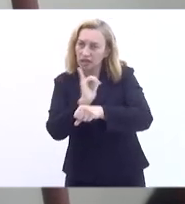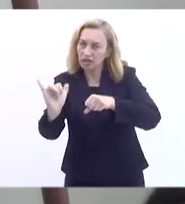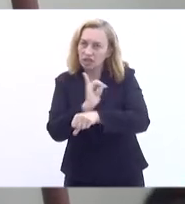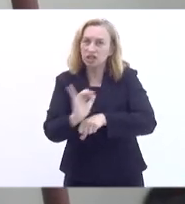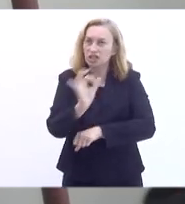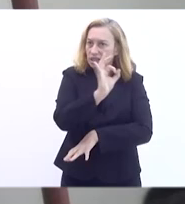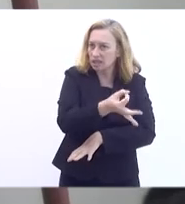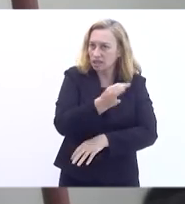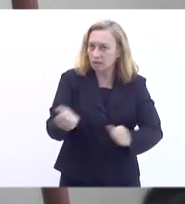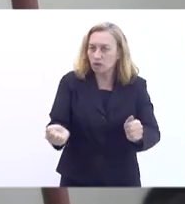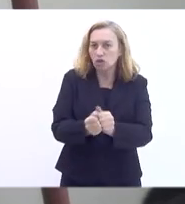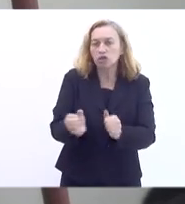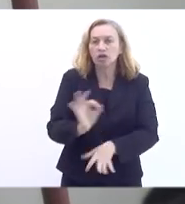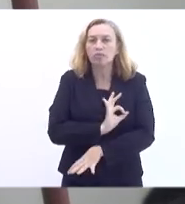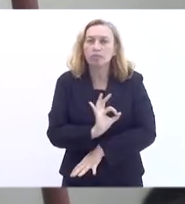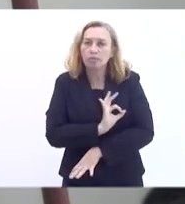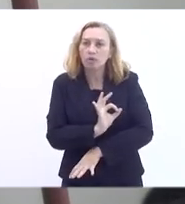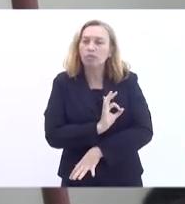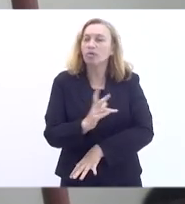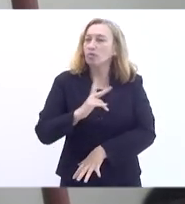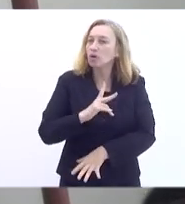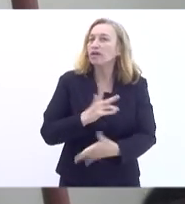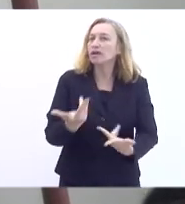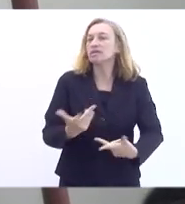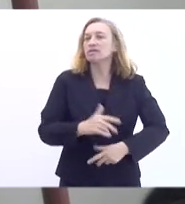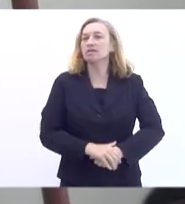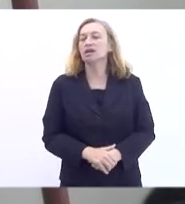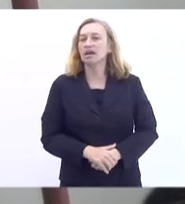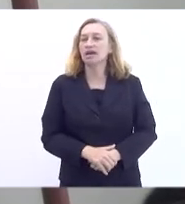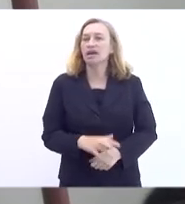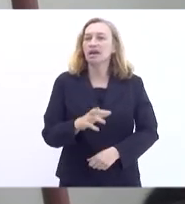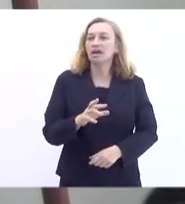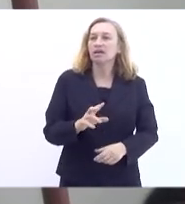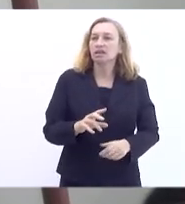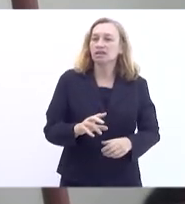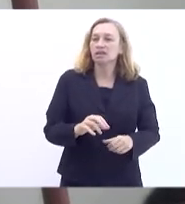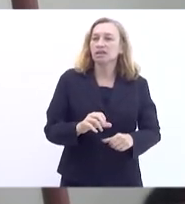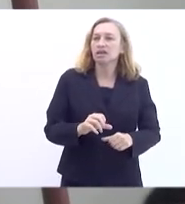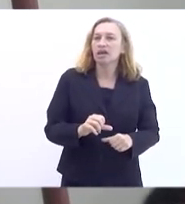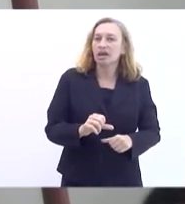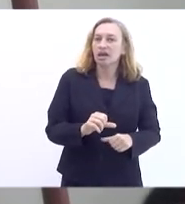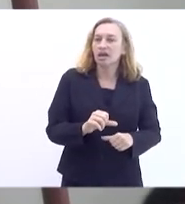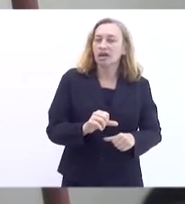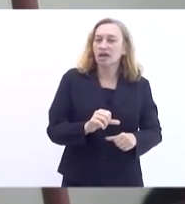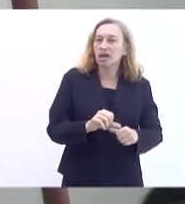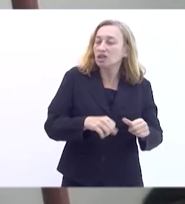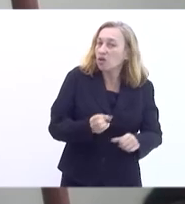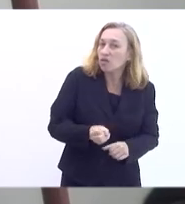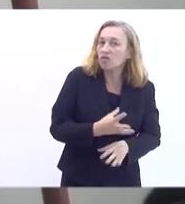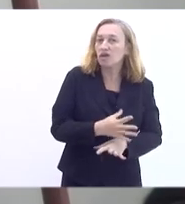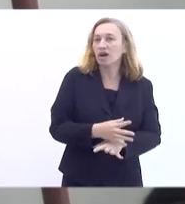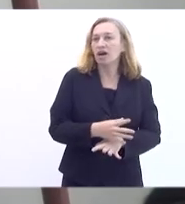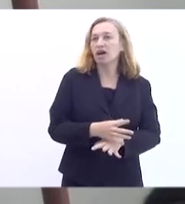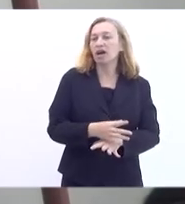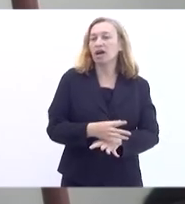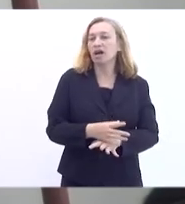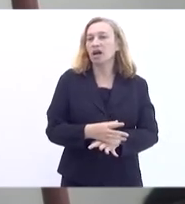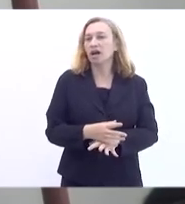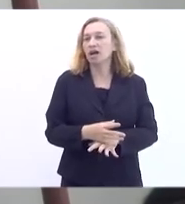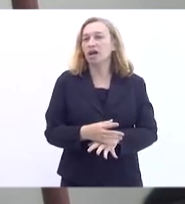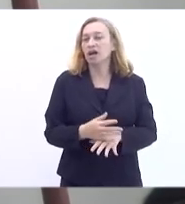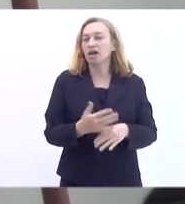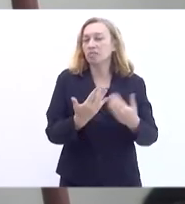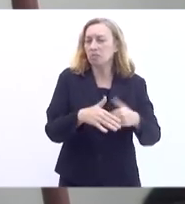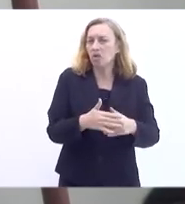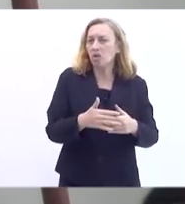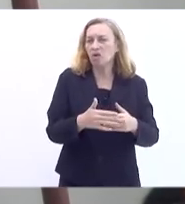eventualmente junto a própria polícia de refazer a banca internamente reaplicar prova algo do